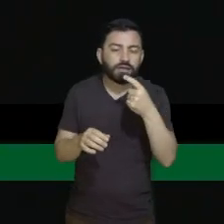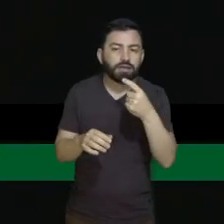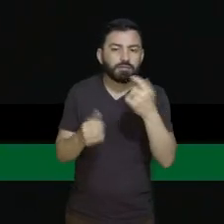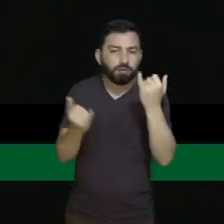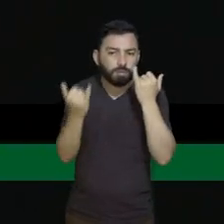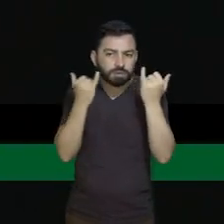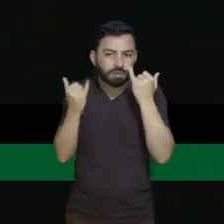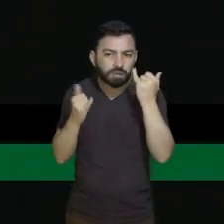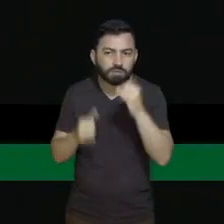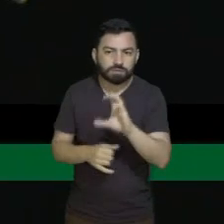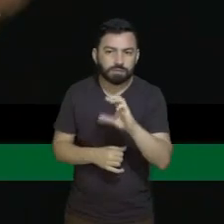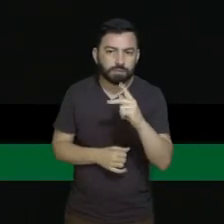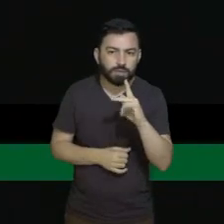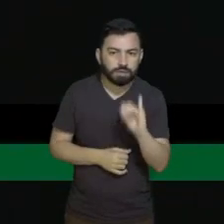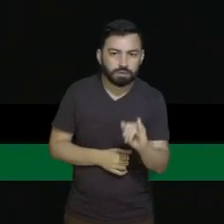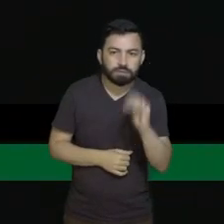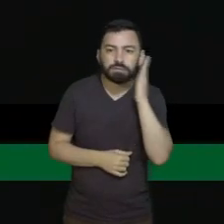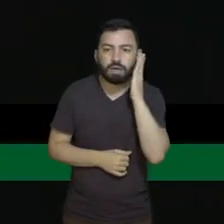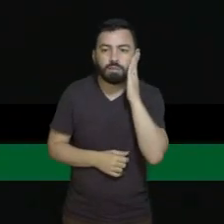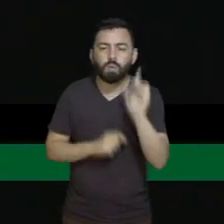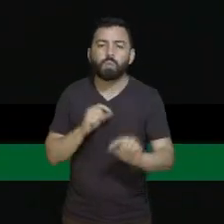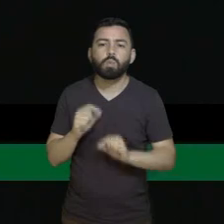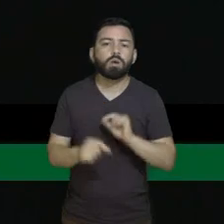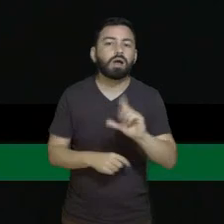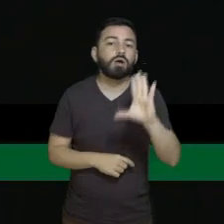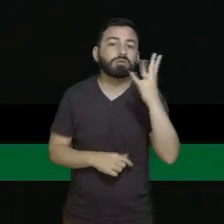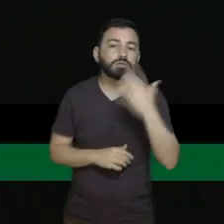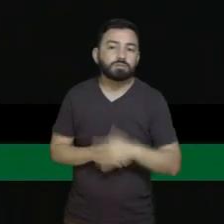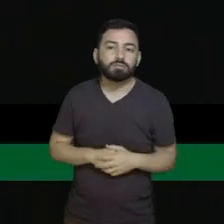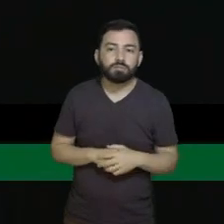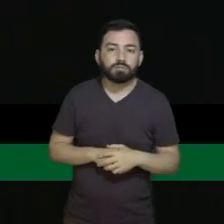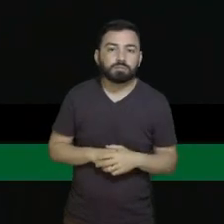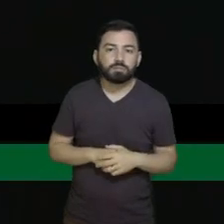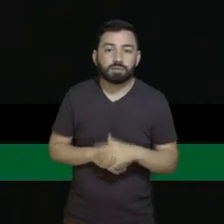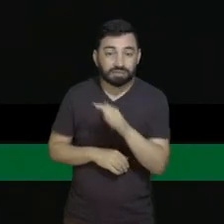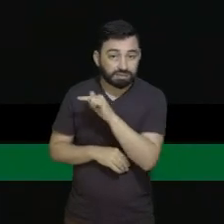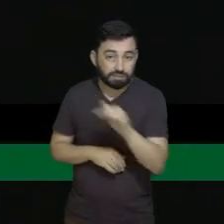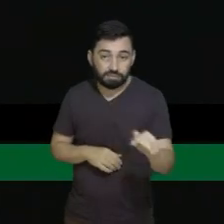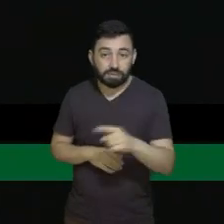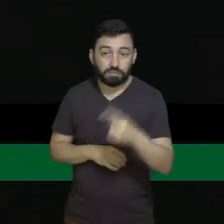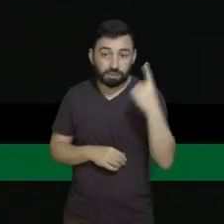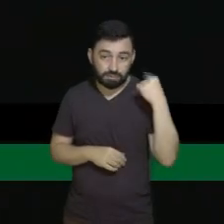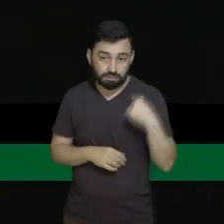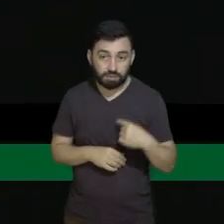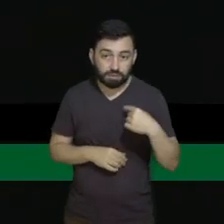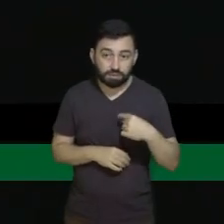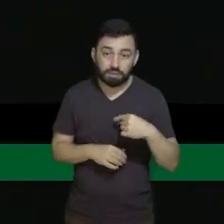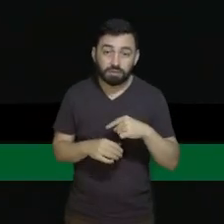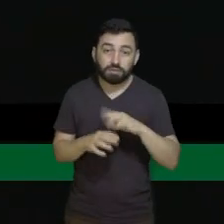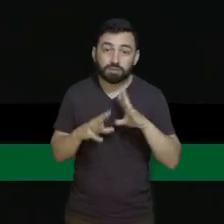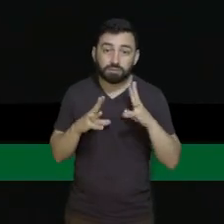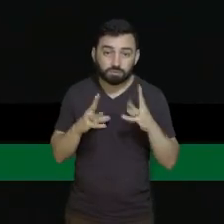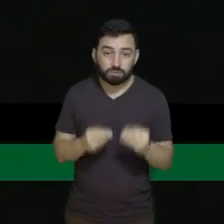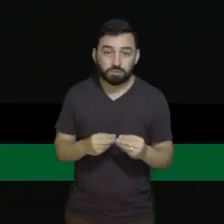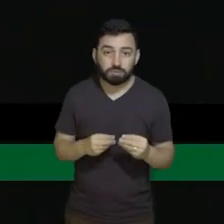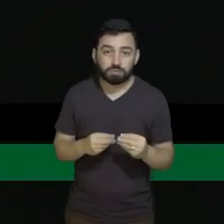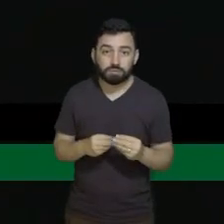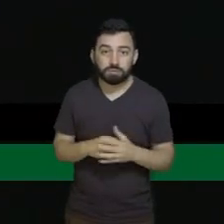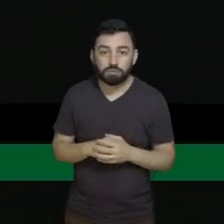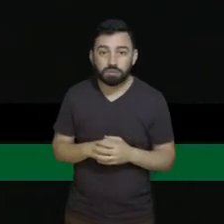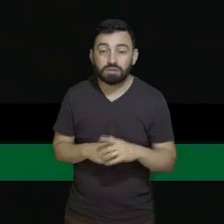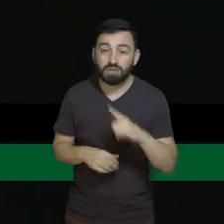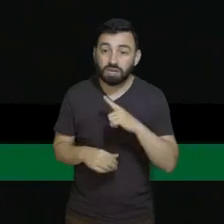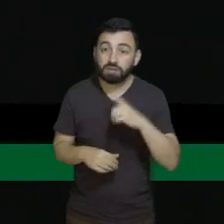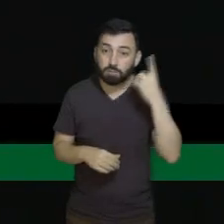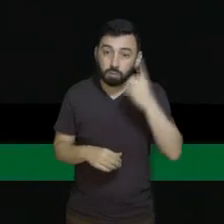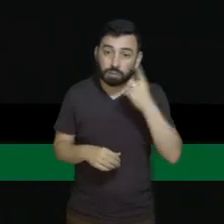CPI, de tirar limpo o que está acontecendo. Na semana passada, diante de tudo isso, teve deputado